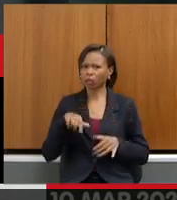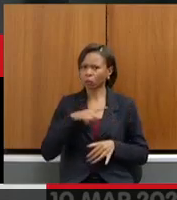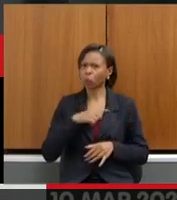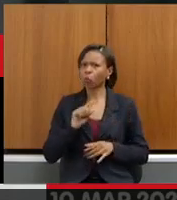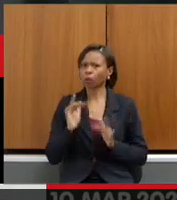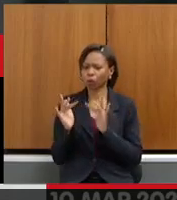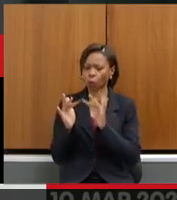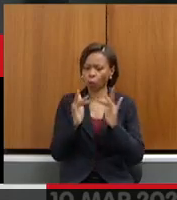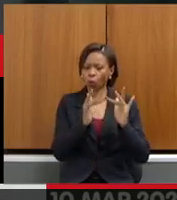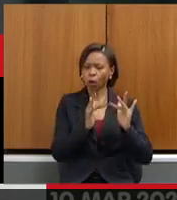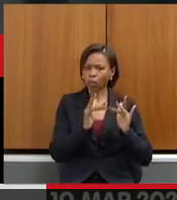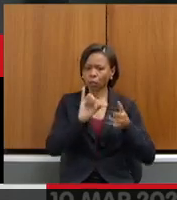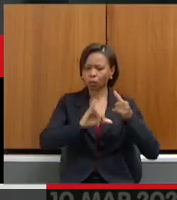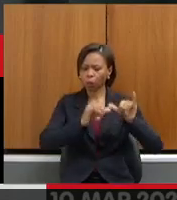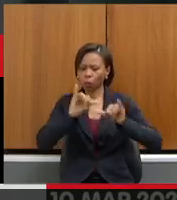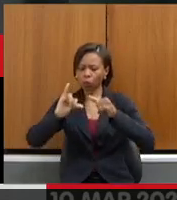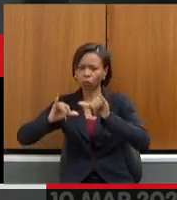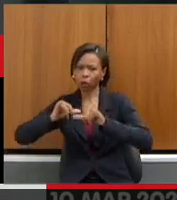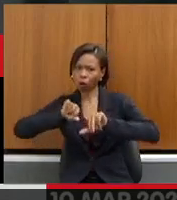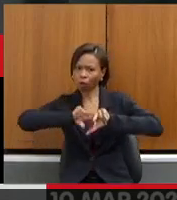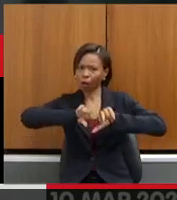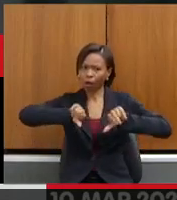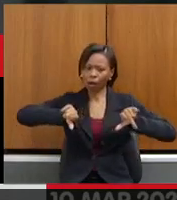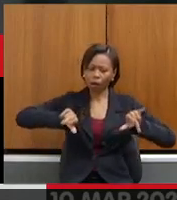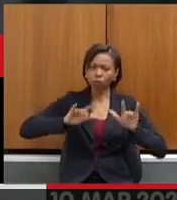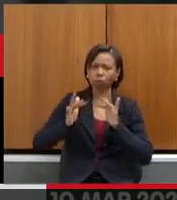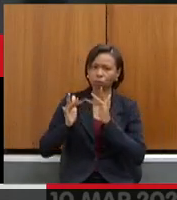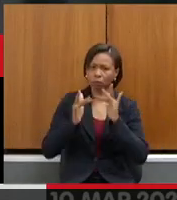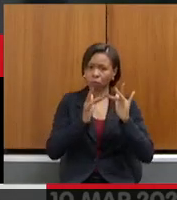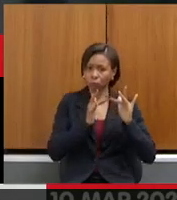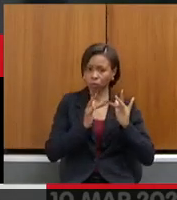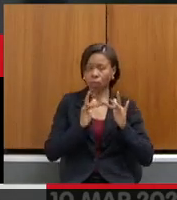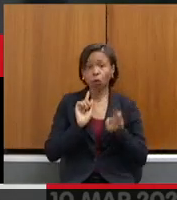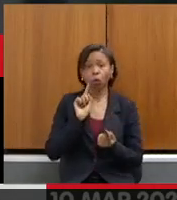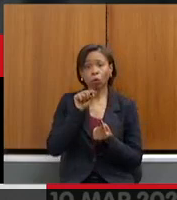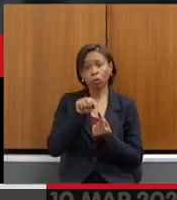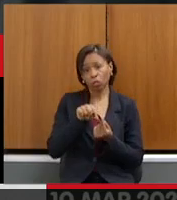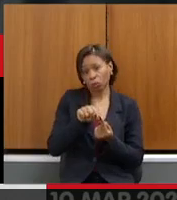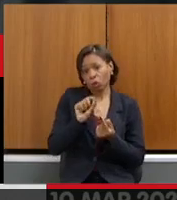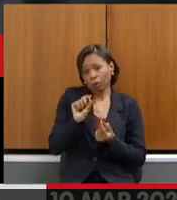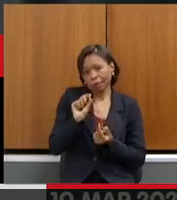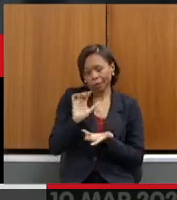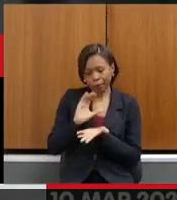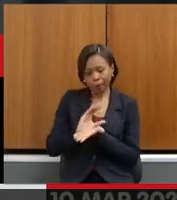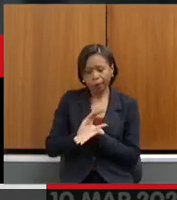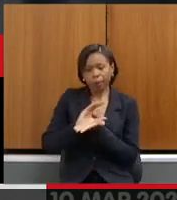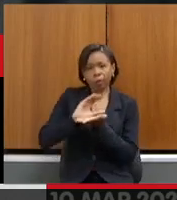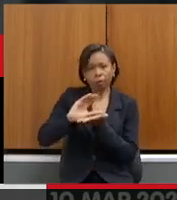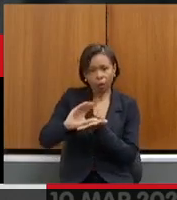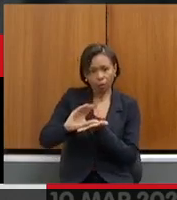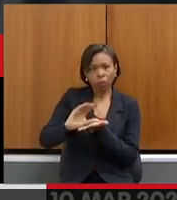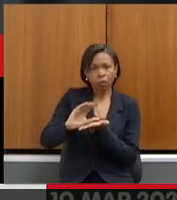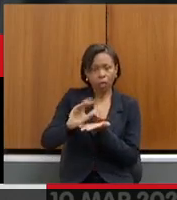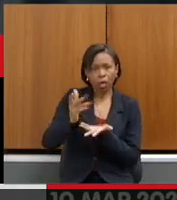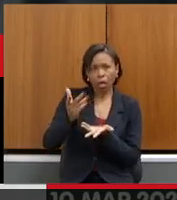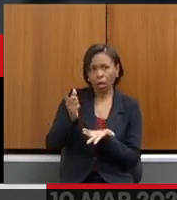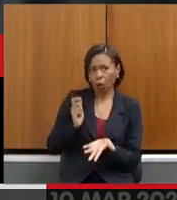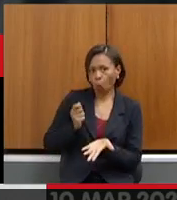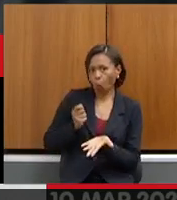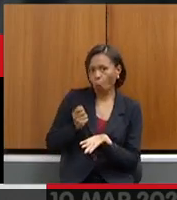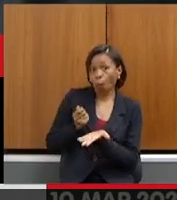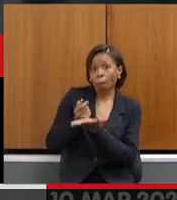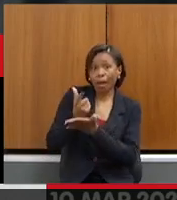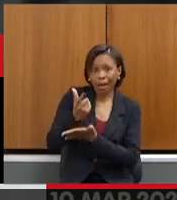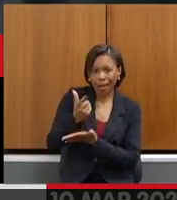duas coisas seja a gente consegue fazer alguma transferência de compra realmente